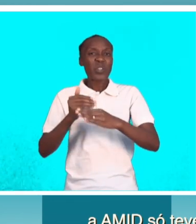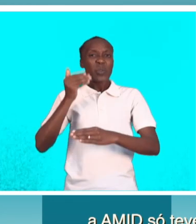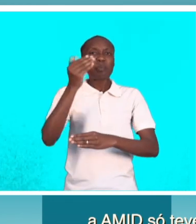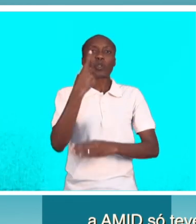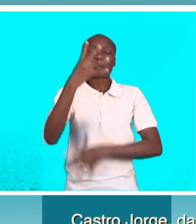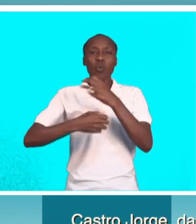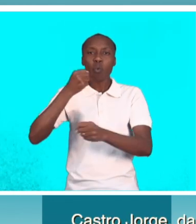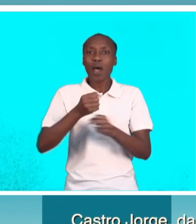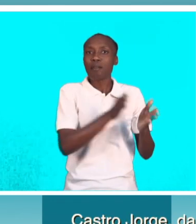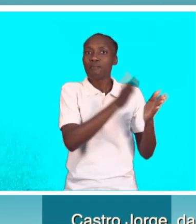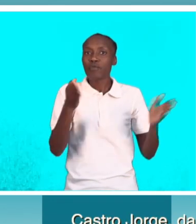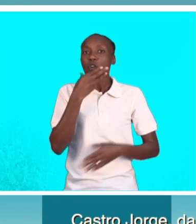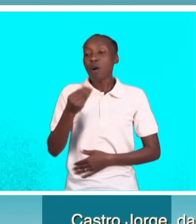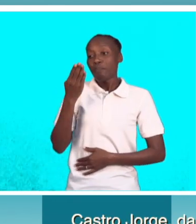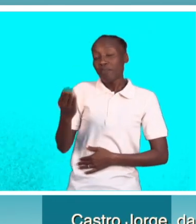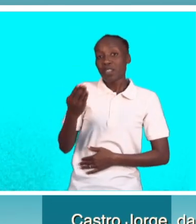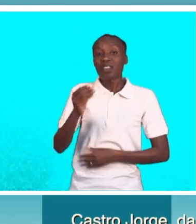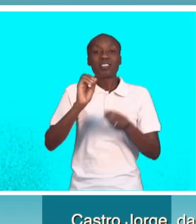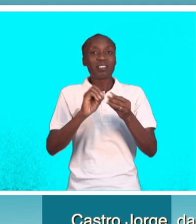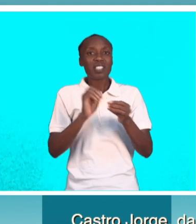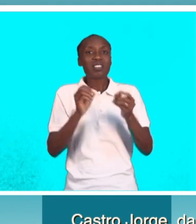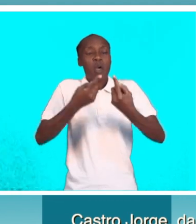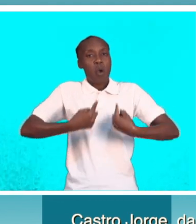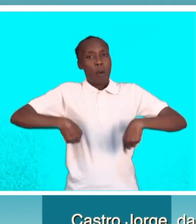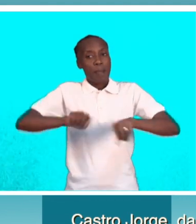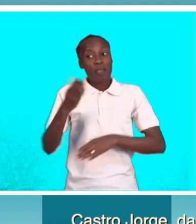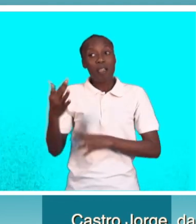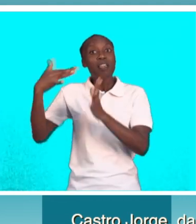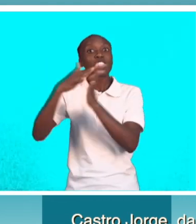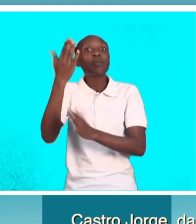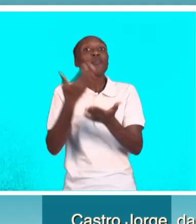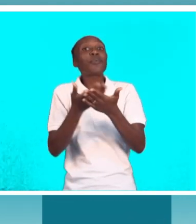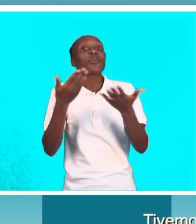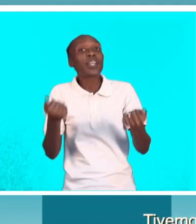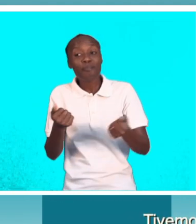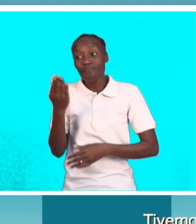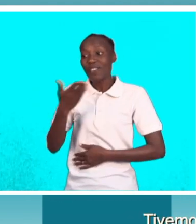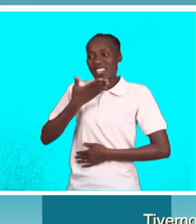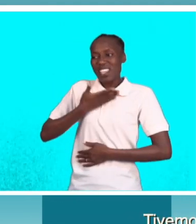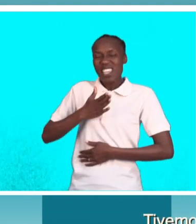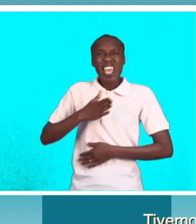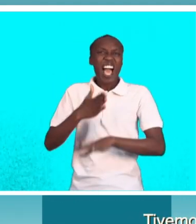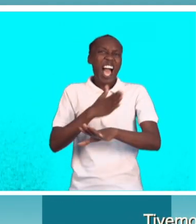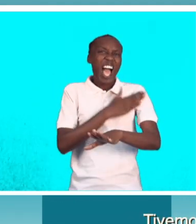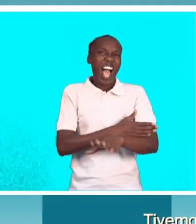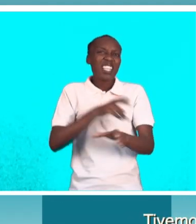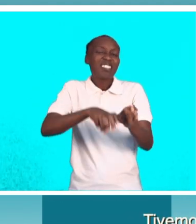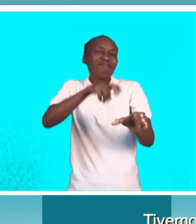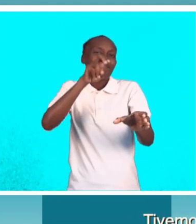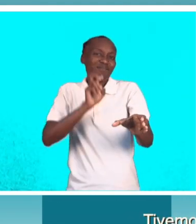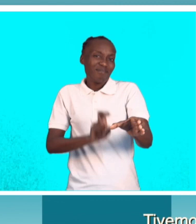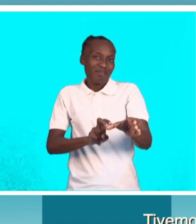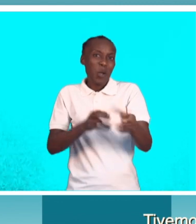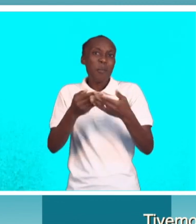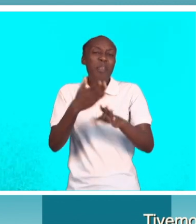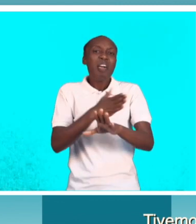mais tarde. Castro Jorge, da Comissão Estelador, explica os motivos. Tivemos vontade de desistir porque não conseguíamos